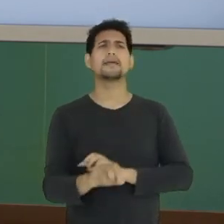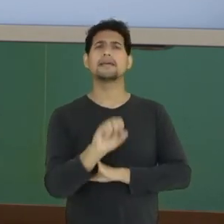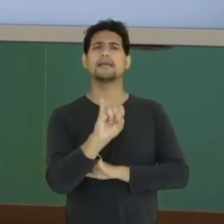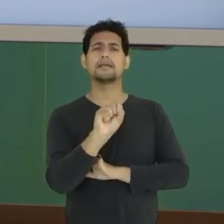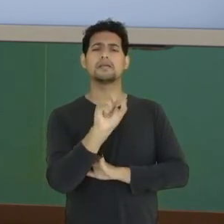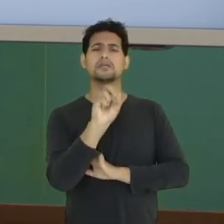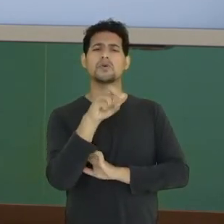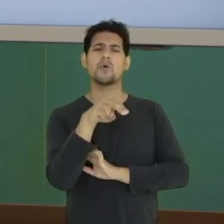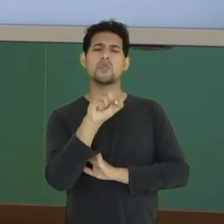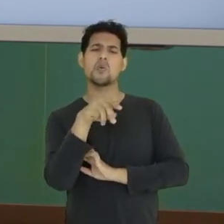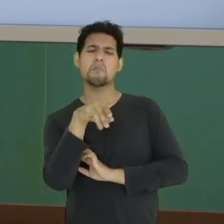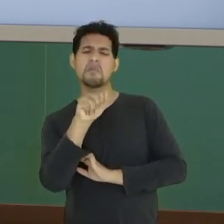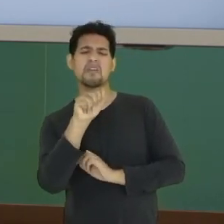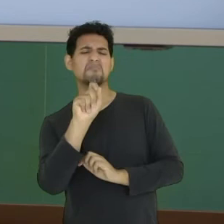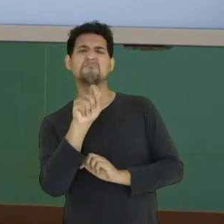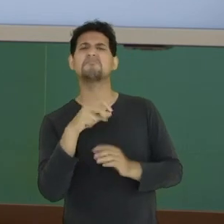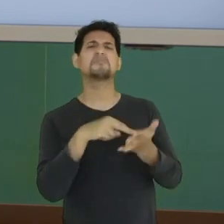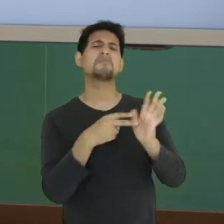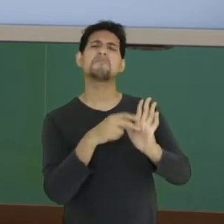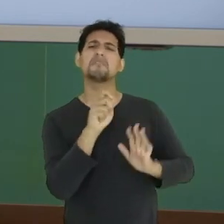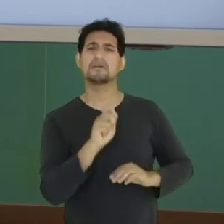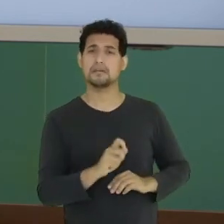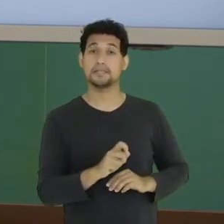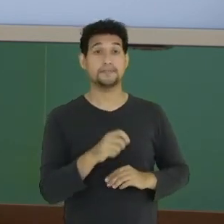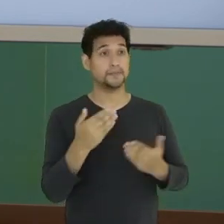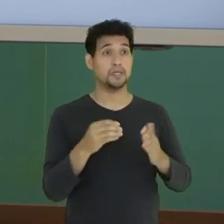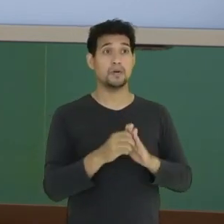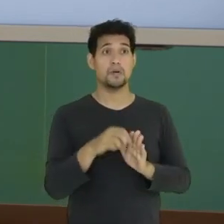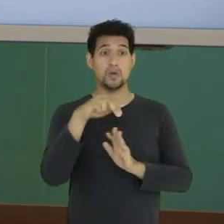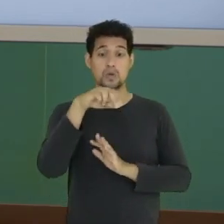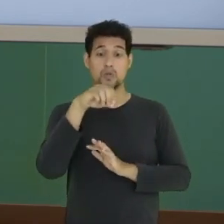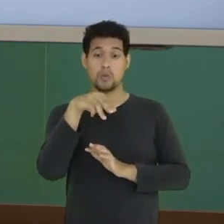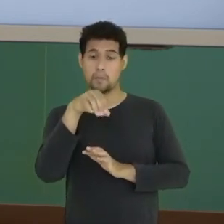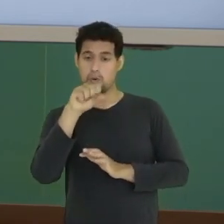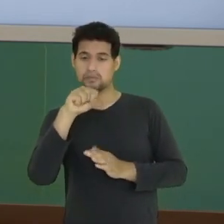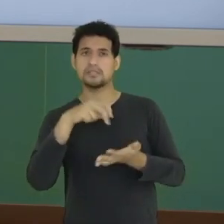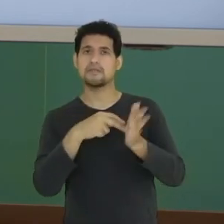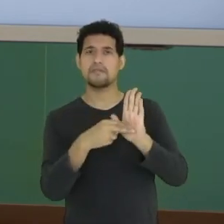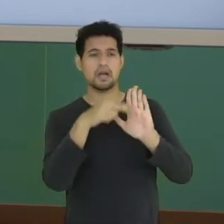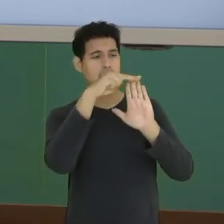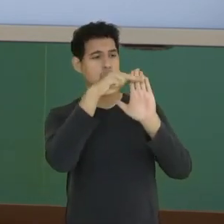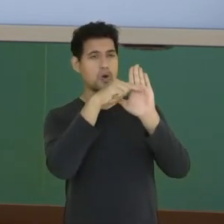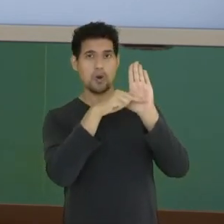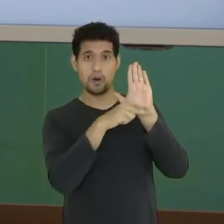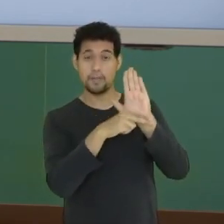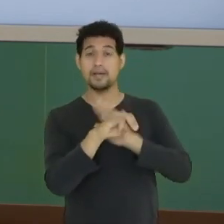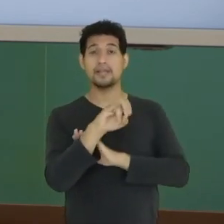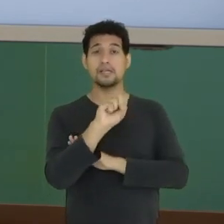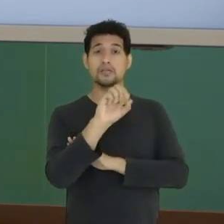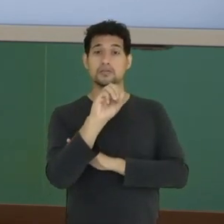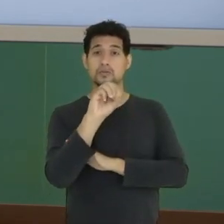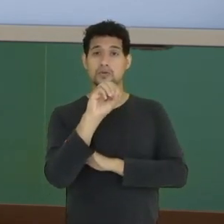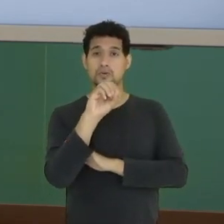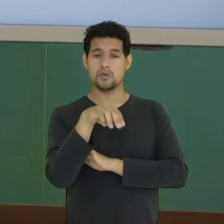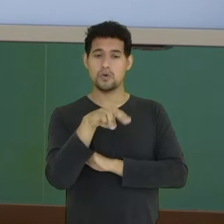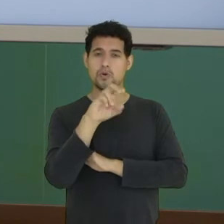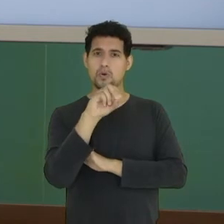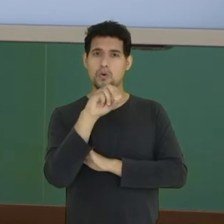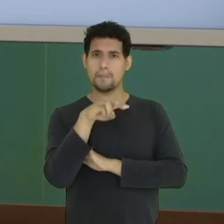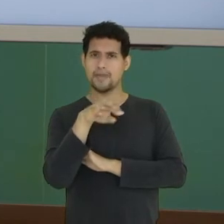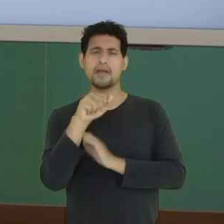significa isonomia? Nomo significa normas, né? Então, isonomia nada mais é do que